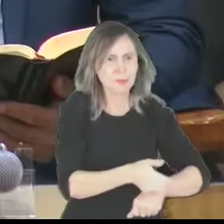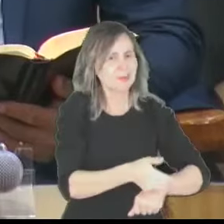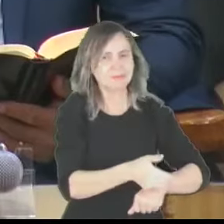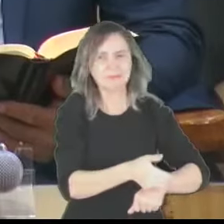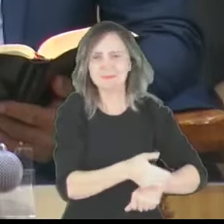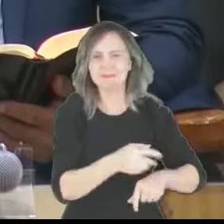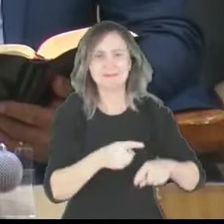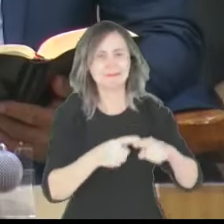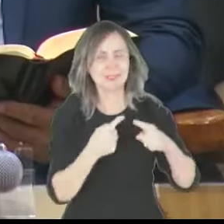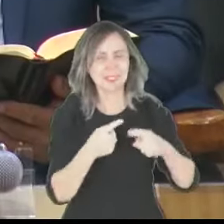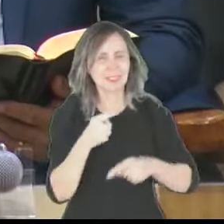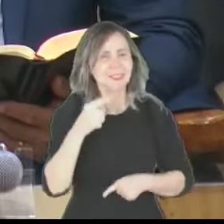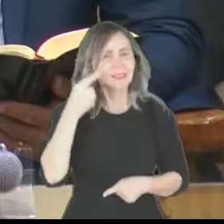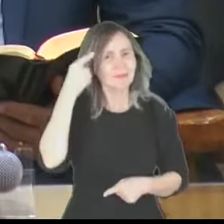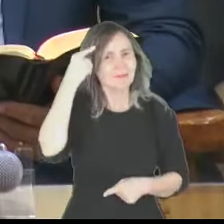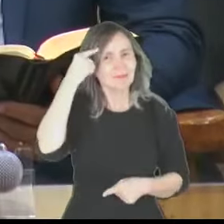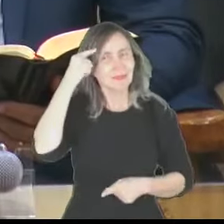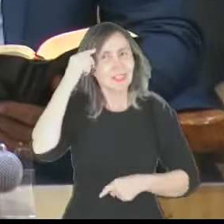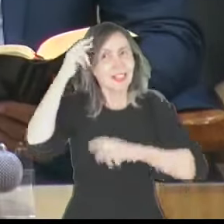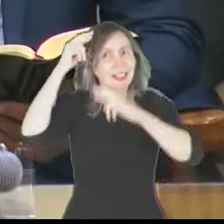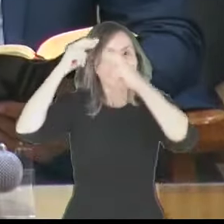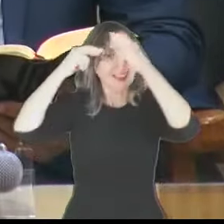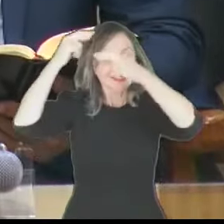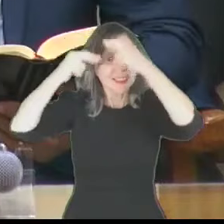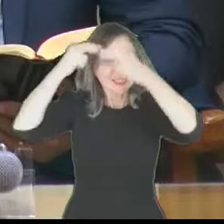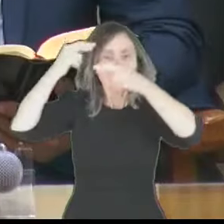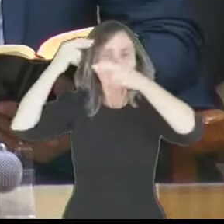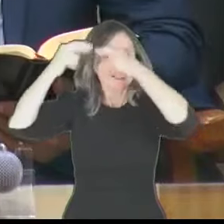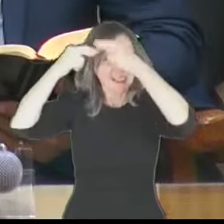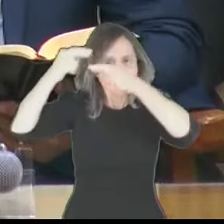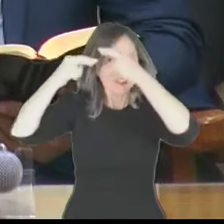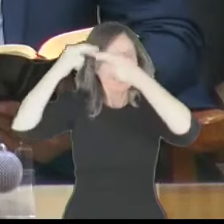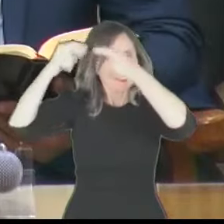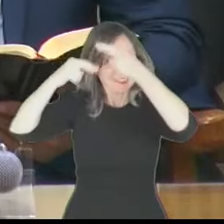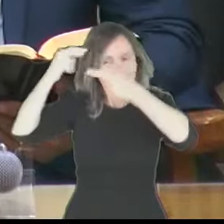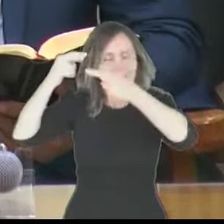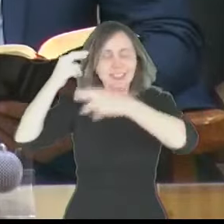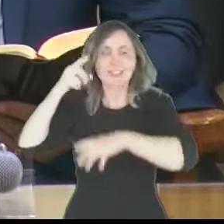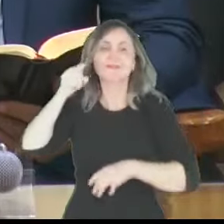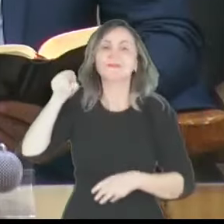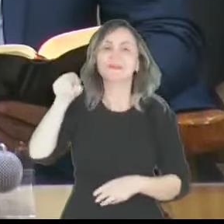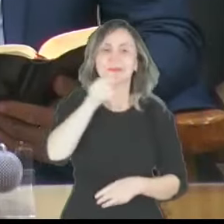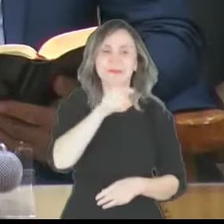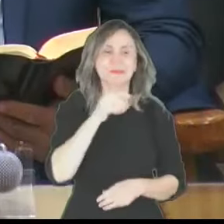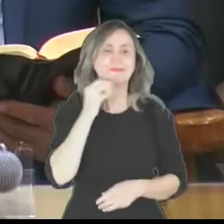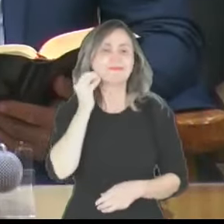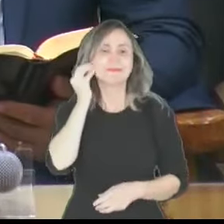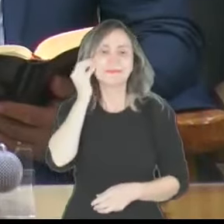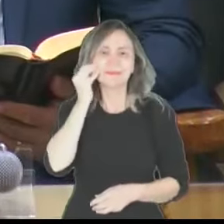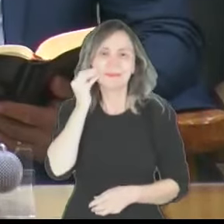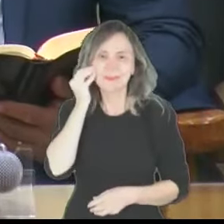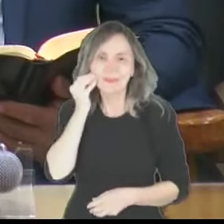vosso entendimento, para que experimenteis qual seja a boa,